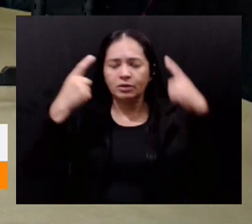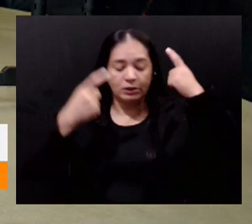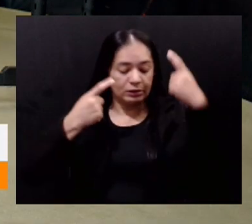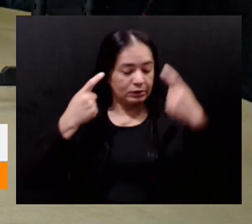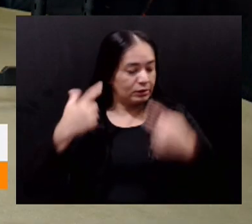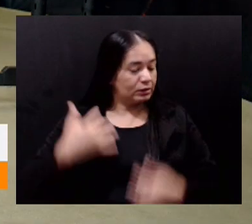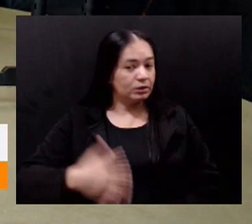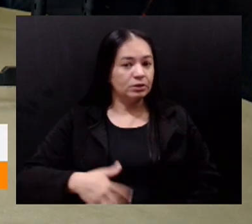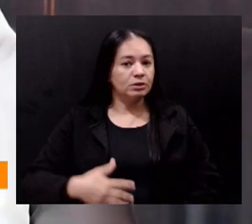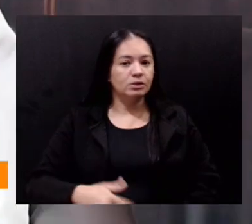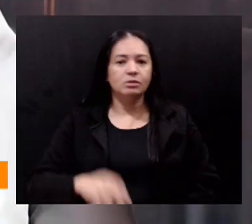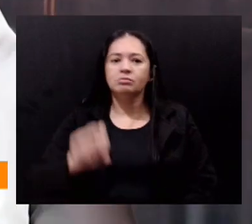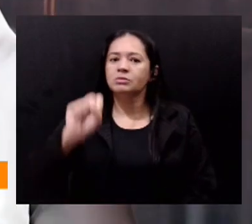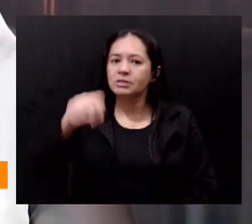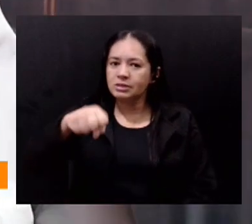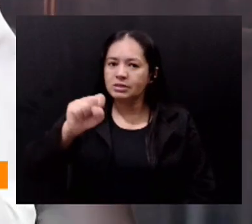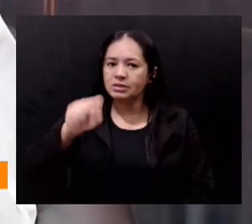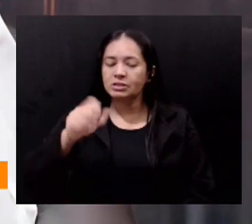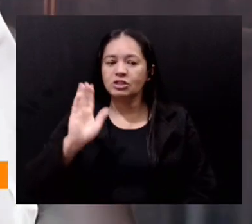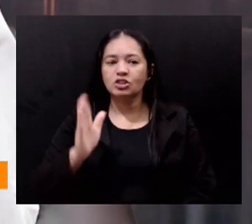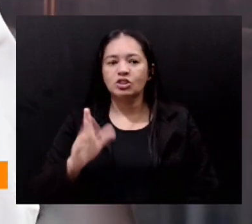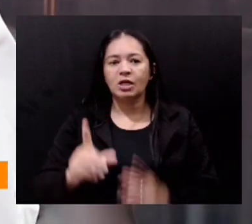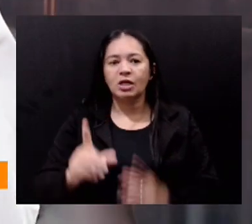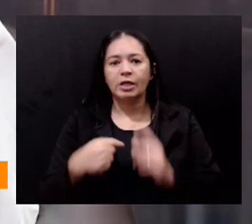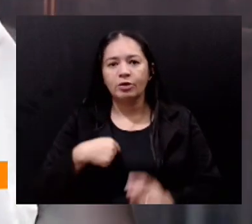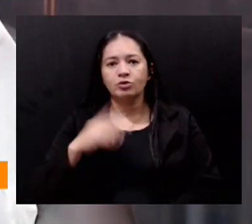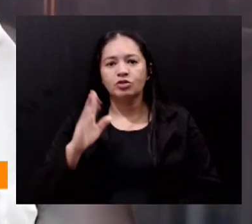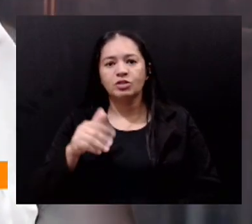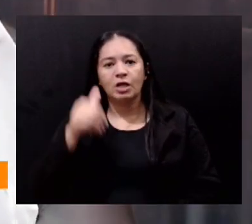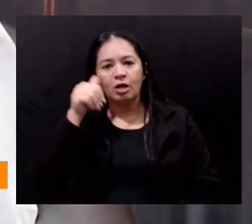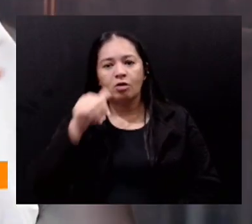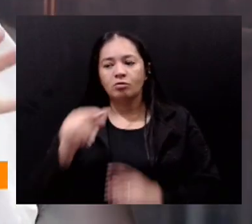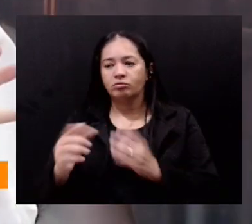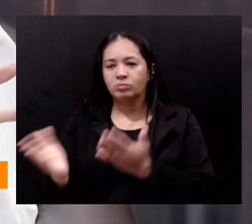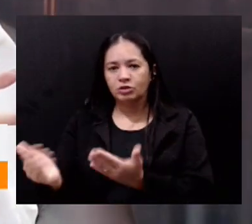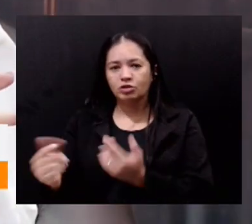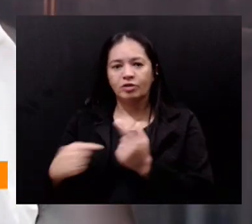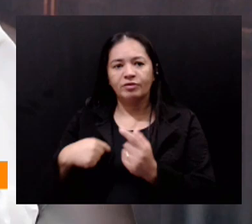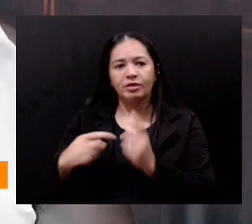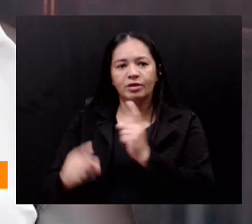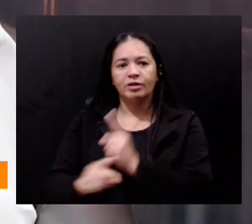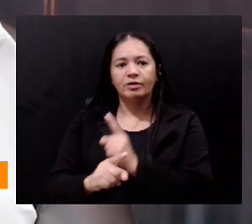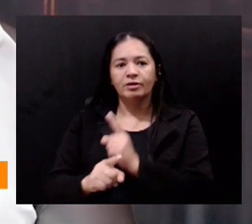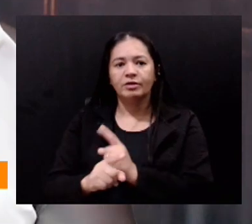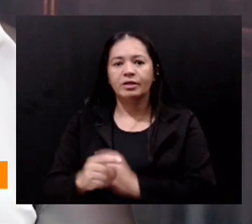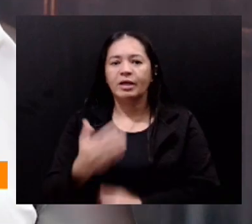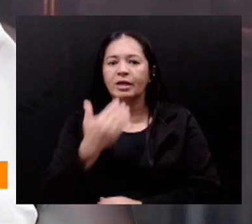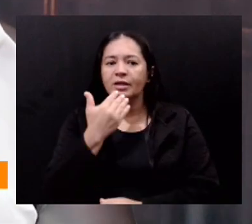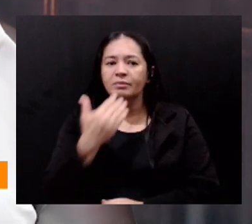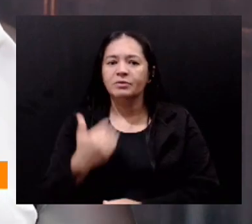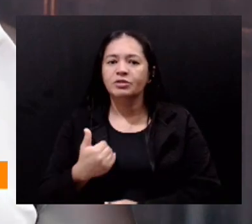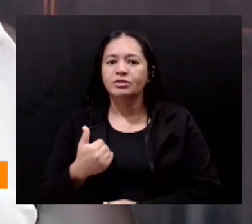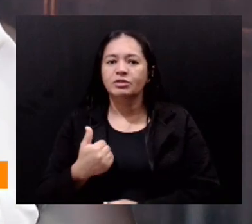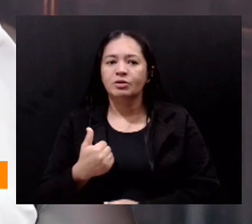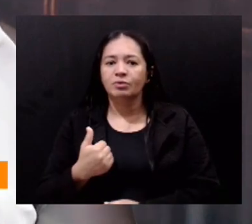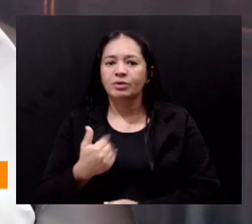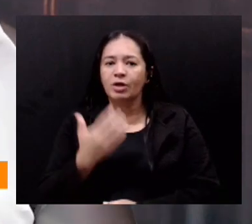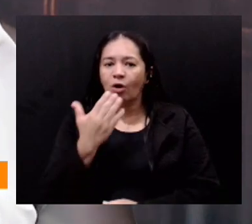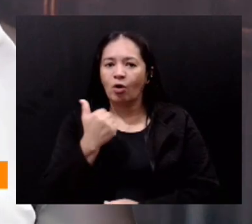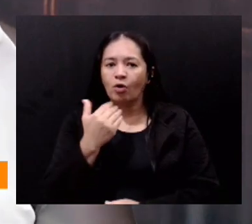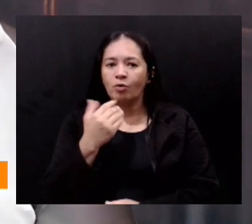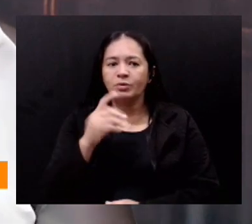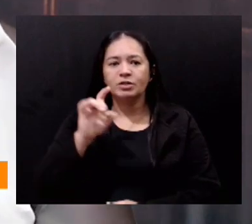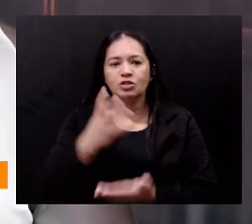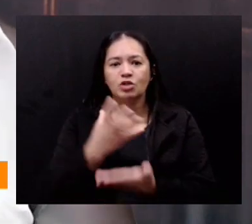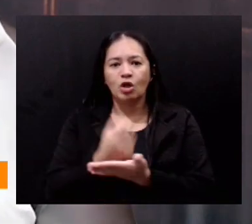atender uma jovem que ela pedia sempre as refeições por aplicativo. E aí um dia o aplicativo